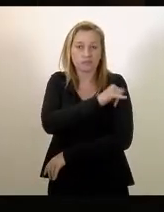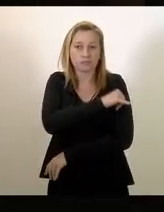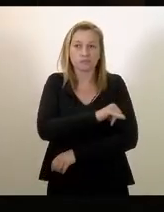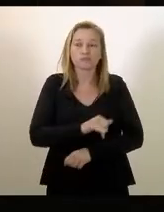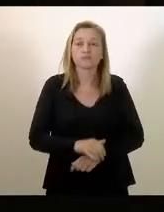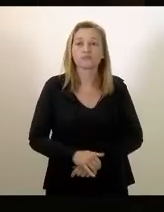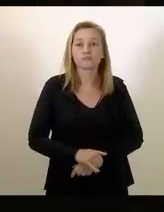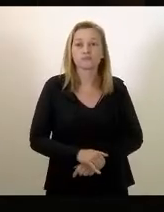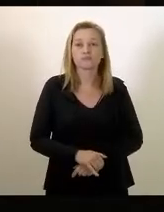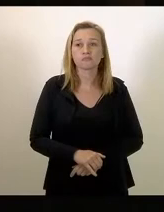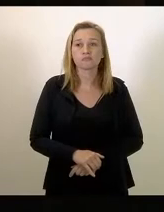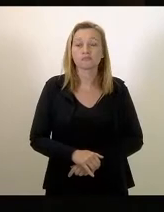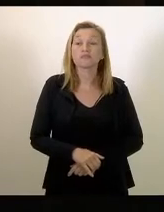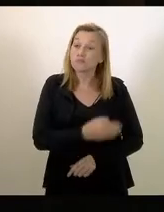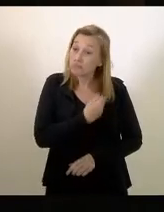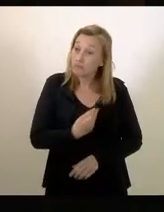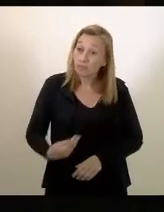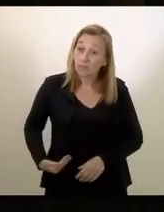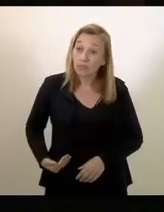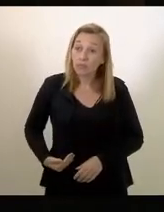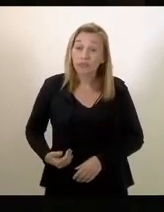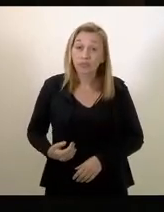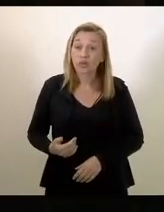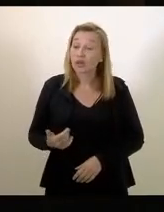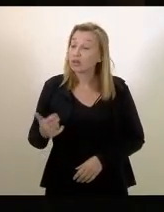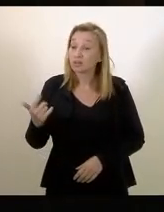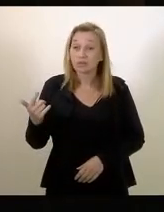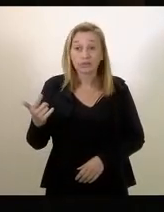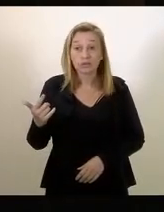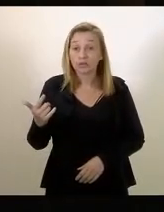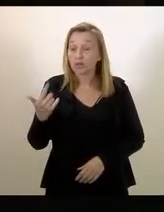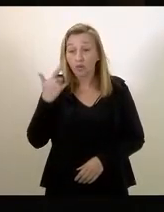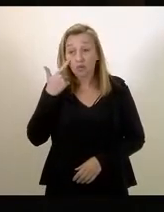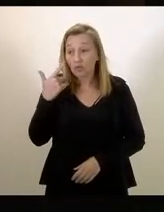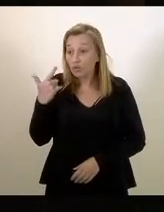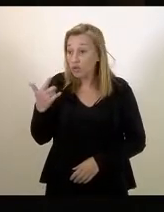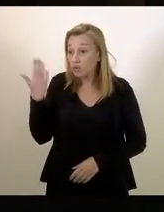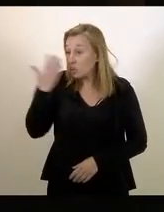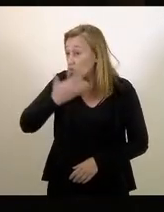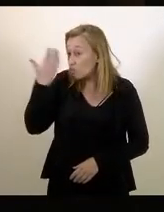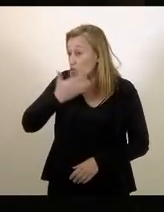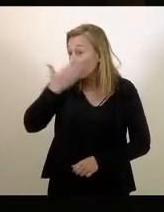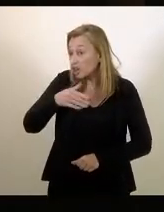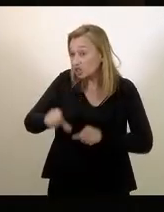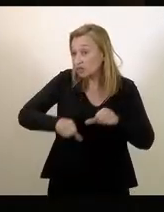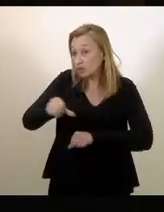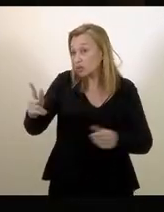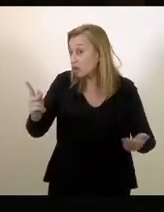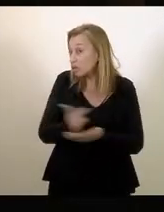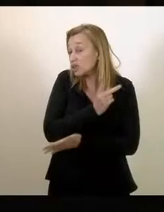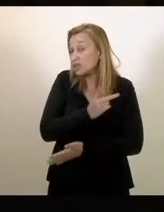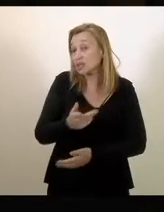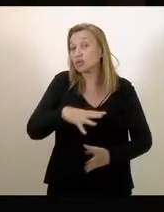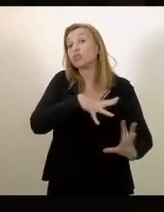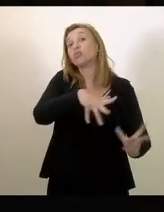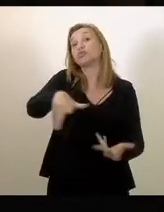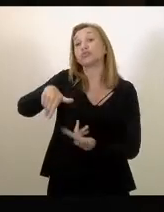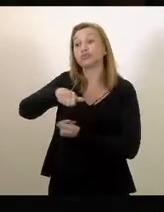é um governo que não se dá conta das velocidades das transformações que está acontecendo no mundo